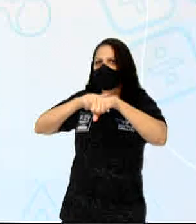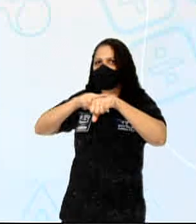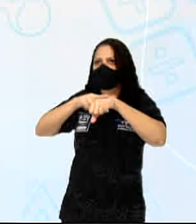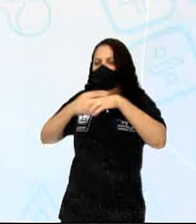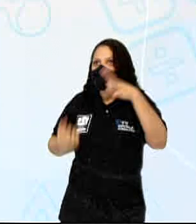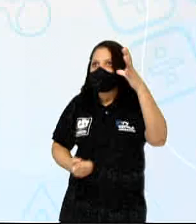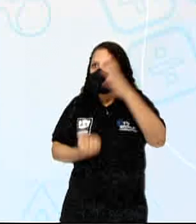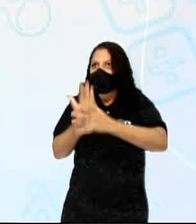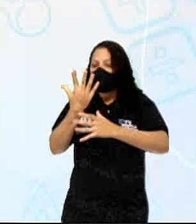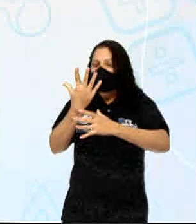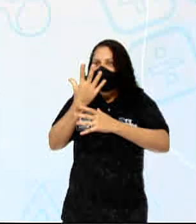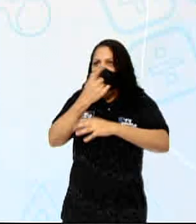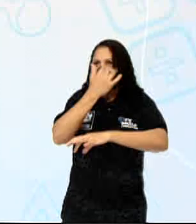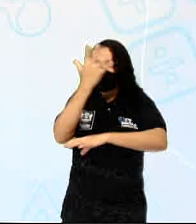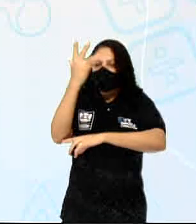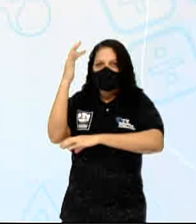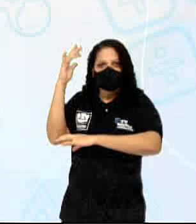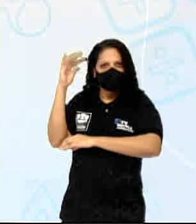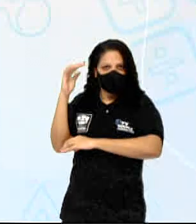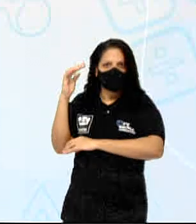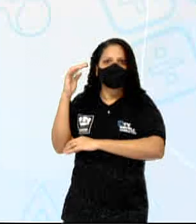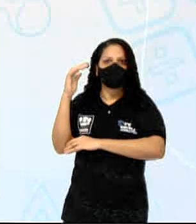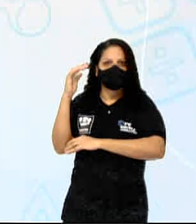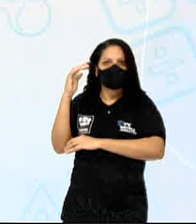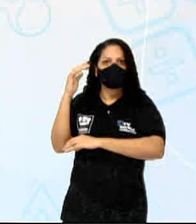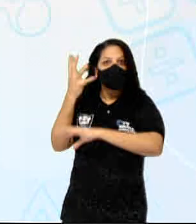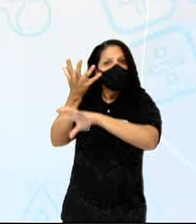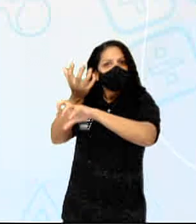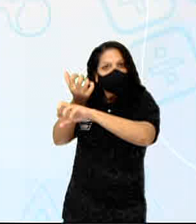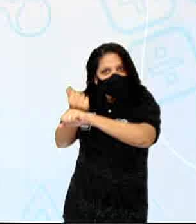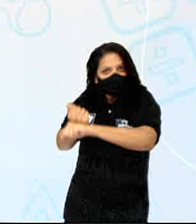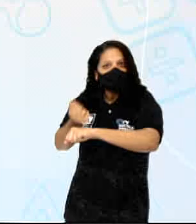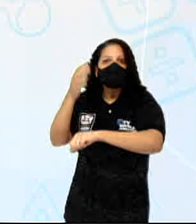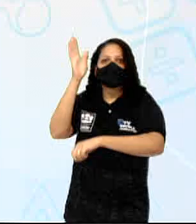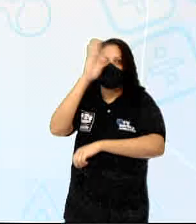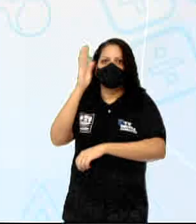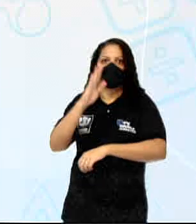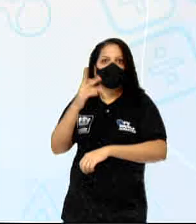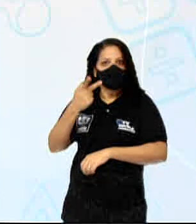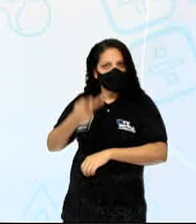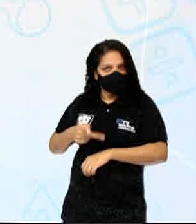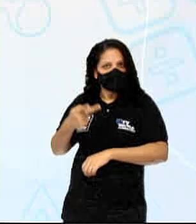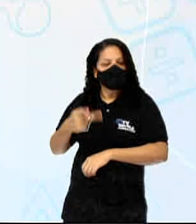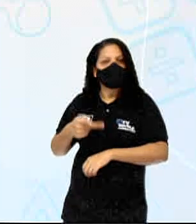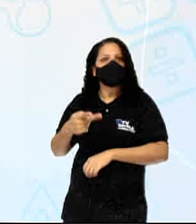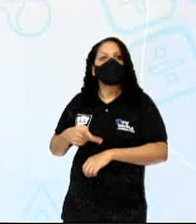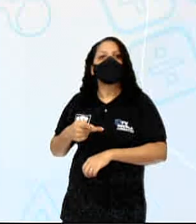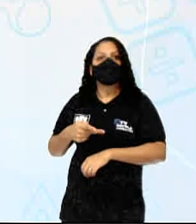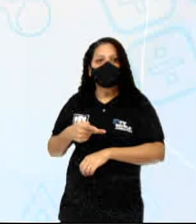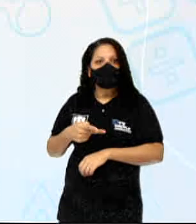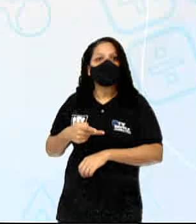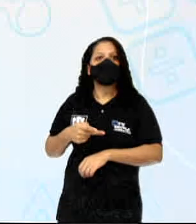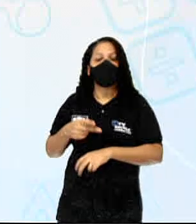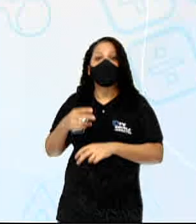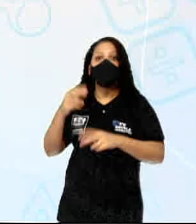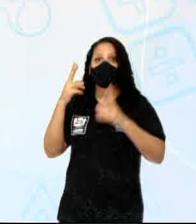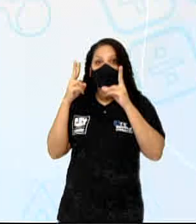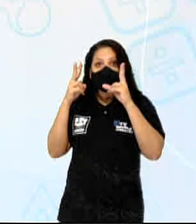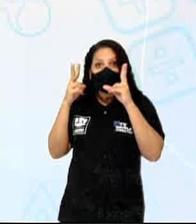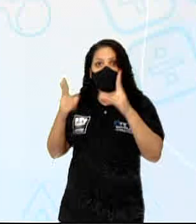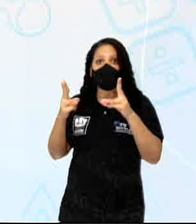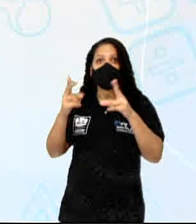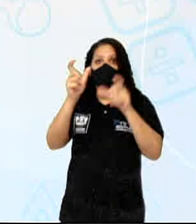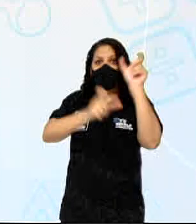caatinga brasileira, inclusive é um dos únicos biomas totalmente brasileiros, é igual ao povo brasileiro. Ela é